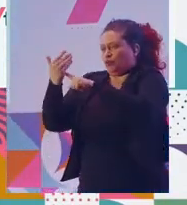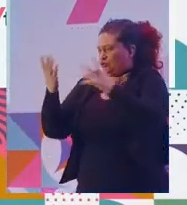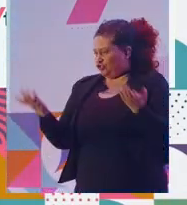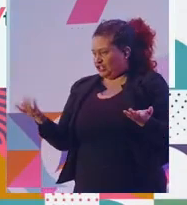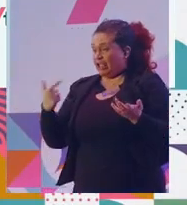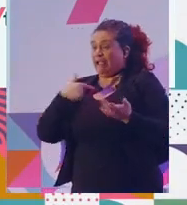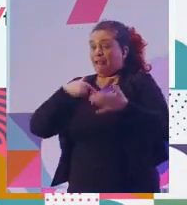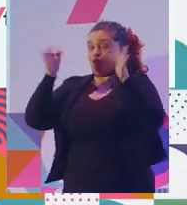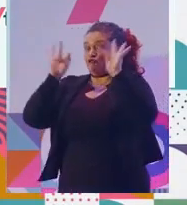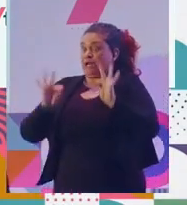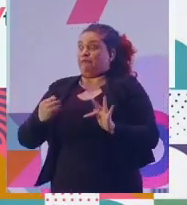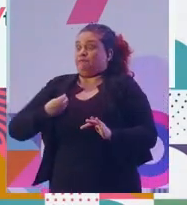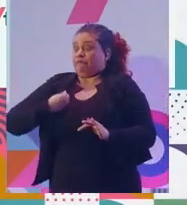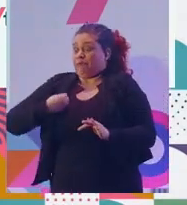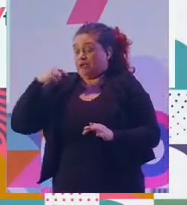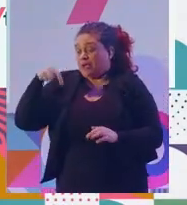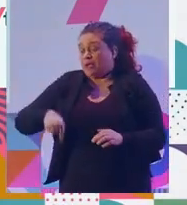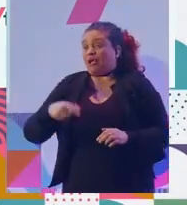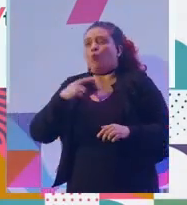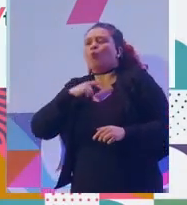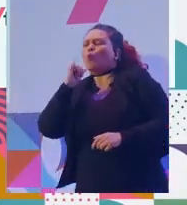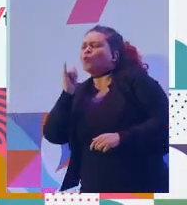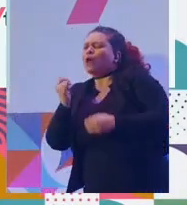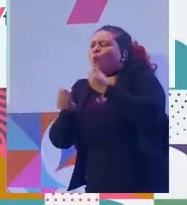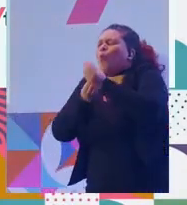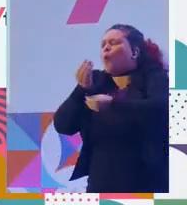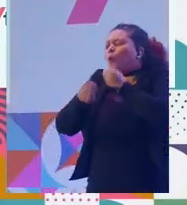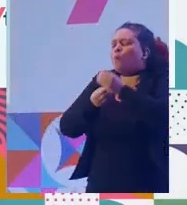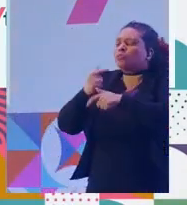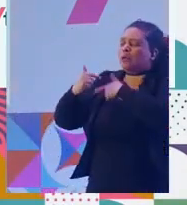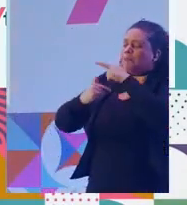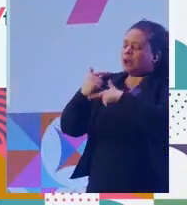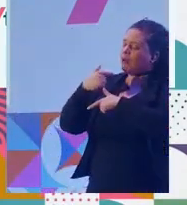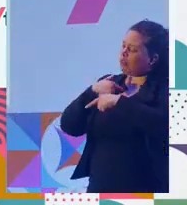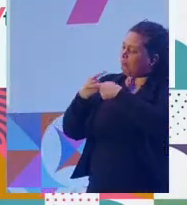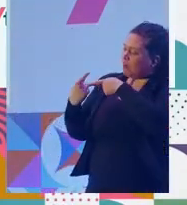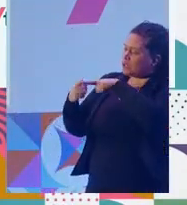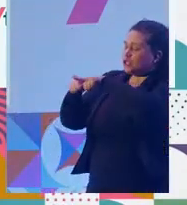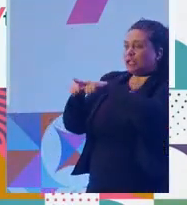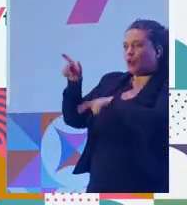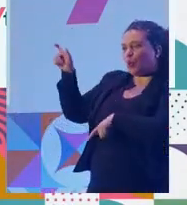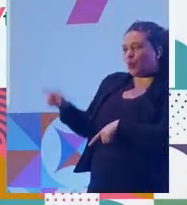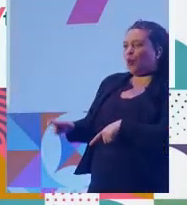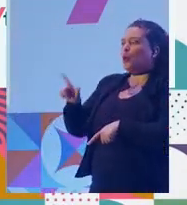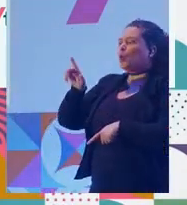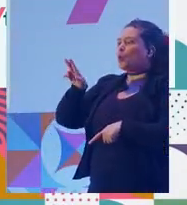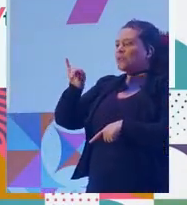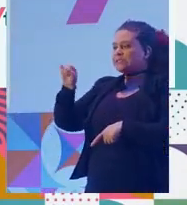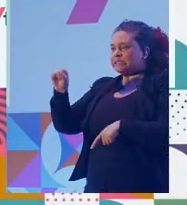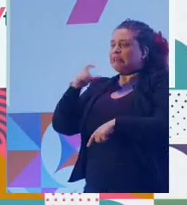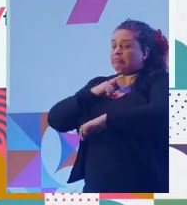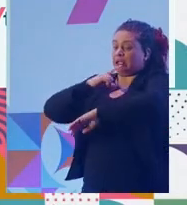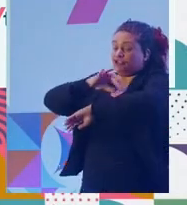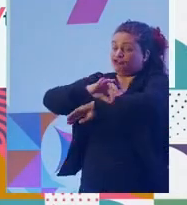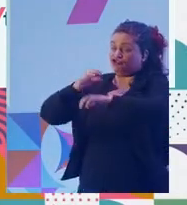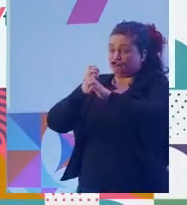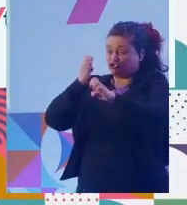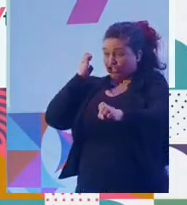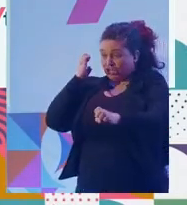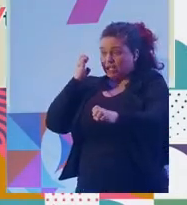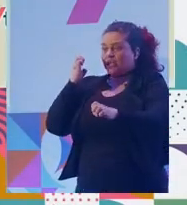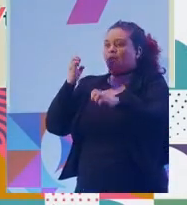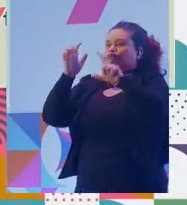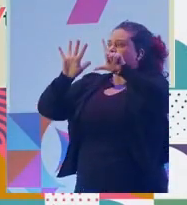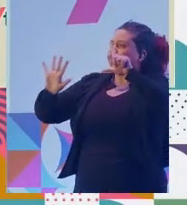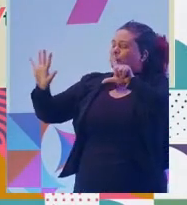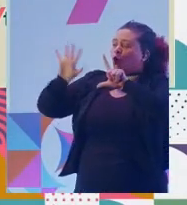estar aqui e contar um pouco daquilo que a gente vem trabalhando. Eu trabalho com o Luiz sobre engenharia de plataformas e como aplicamos a arquitetura neste